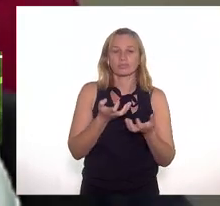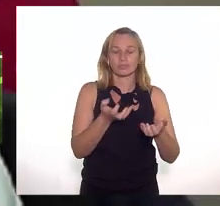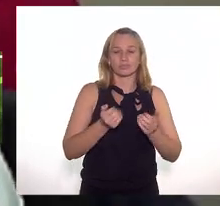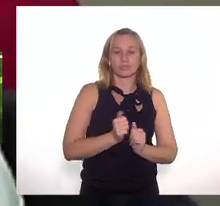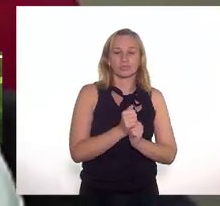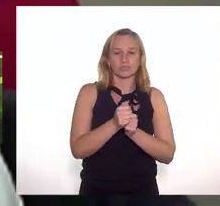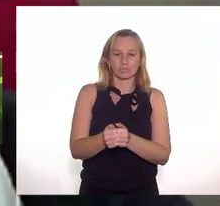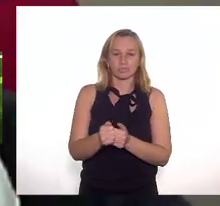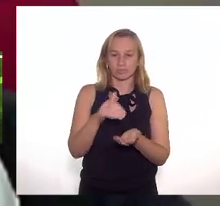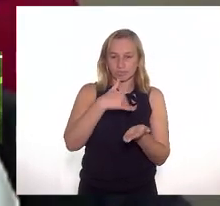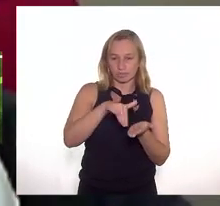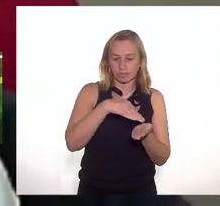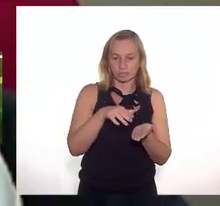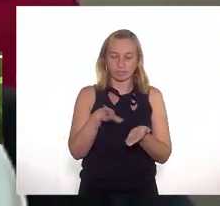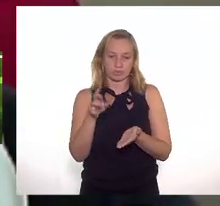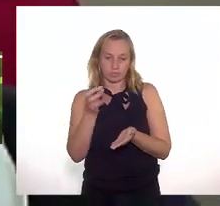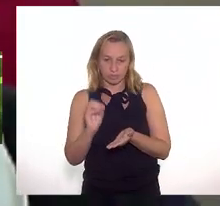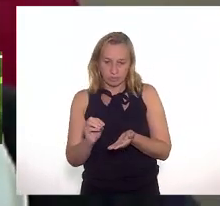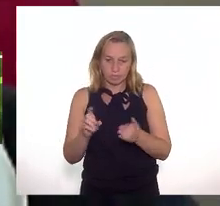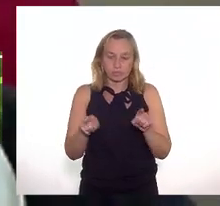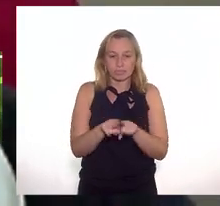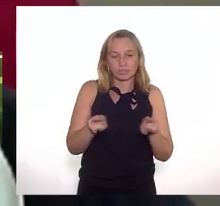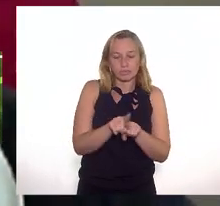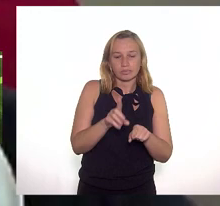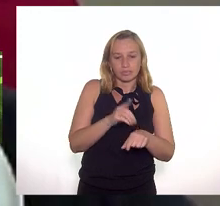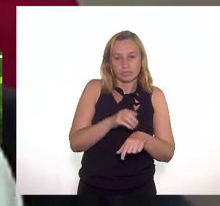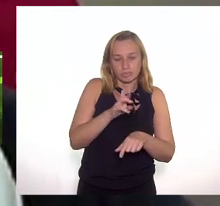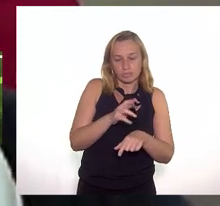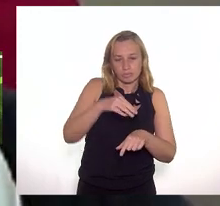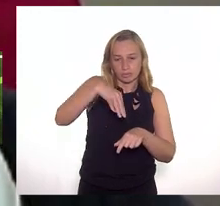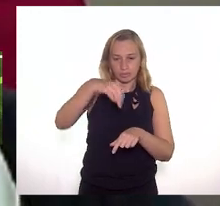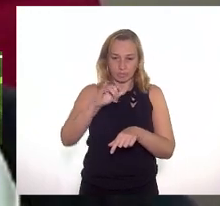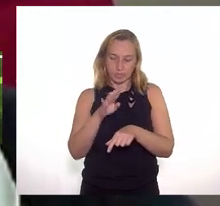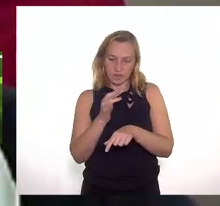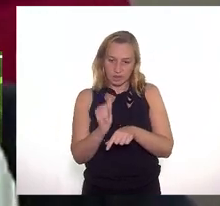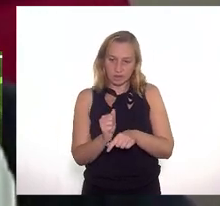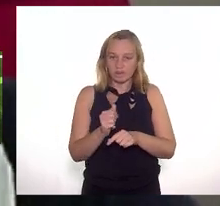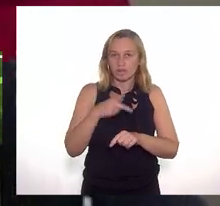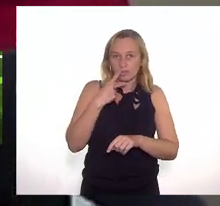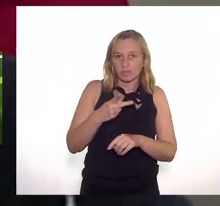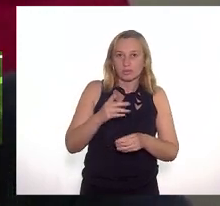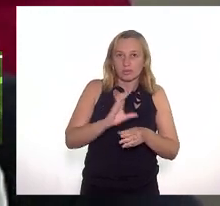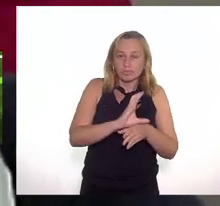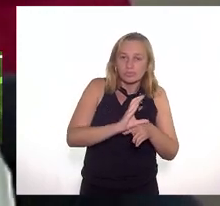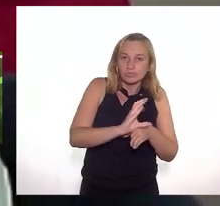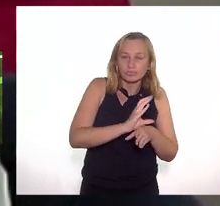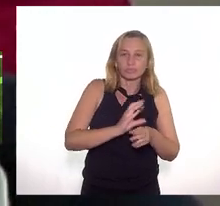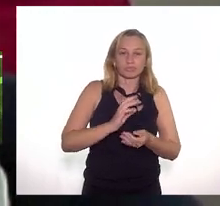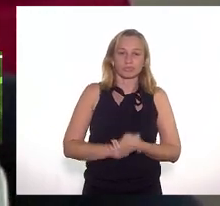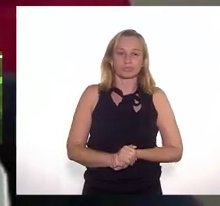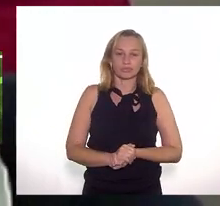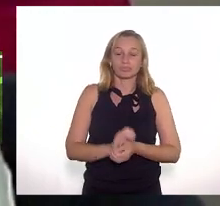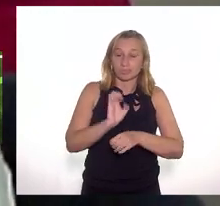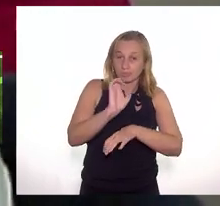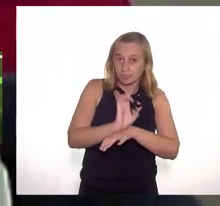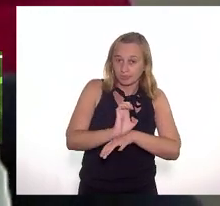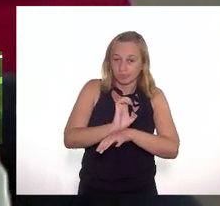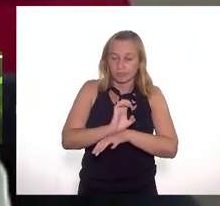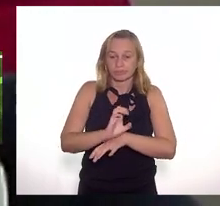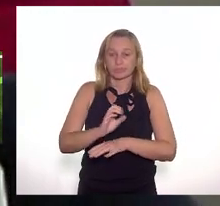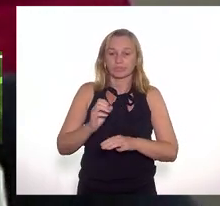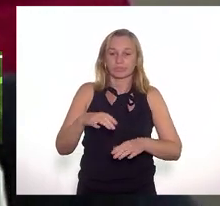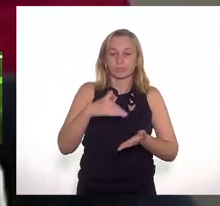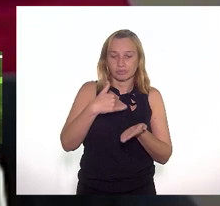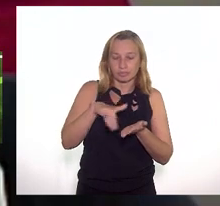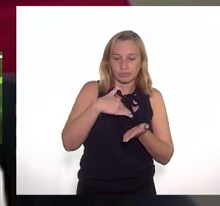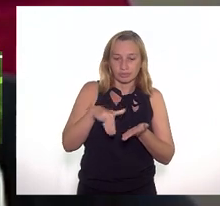encaminhamento, secretário Bruno, com a doutora Maria Augusta, né? Dizer que o Conselho Estadual dos